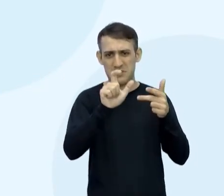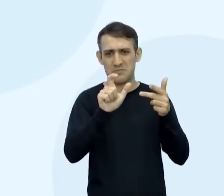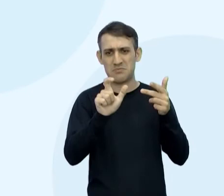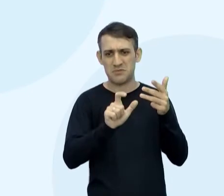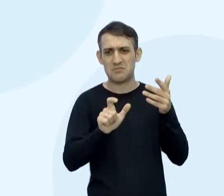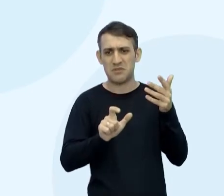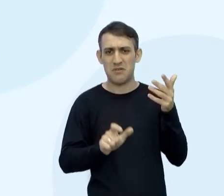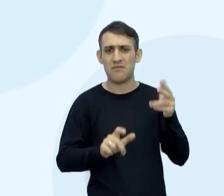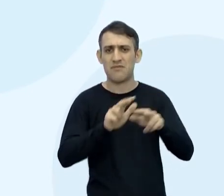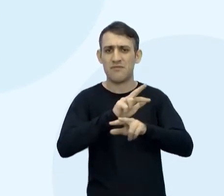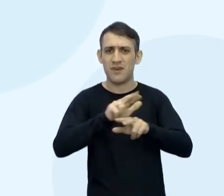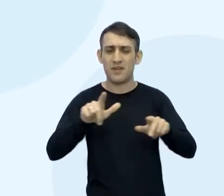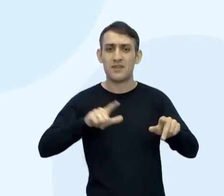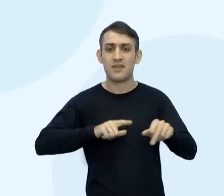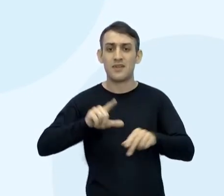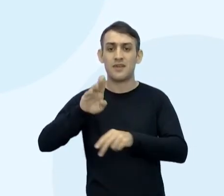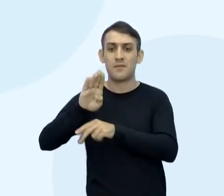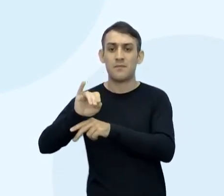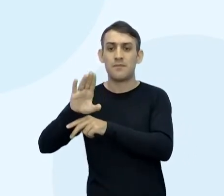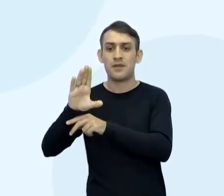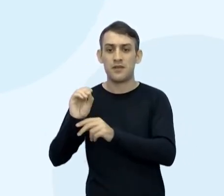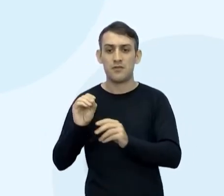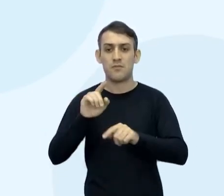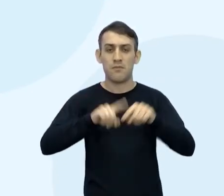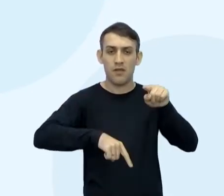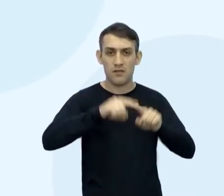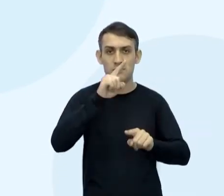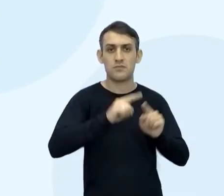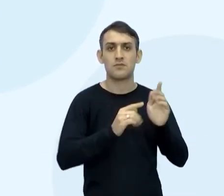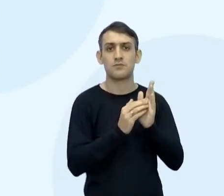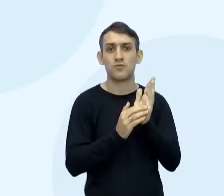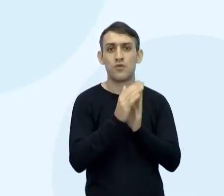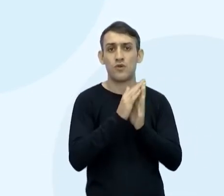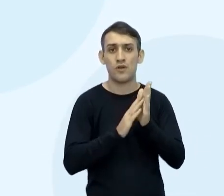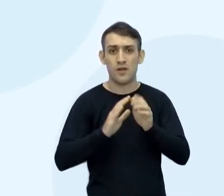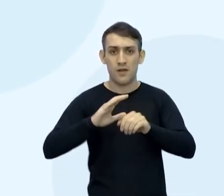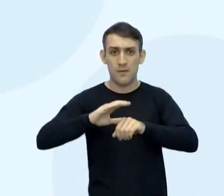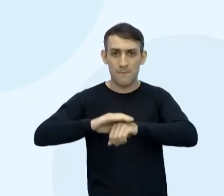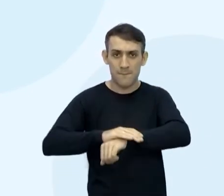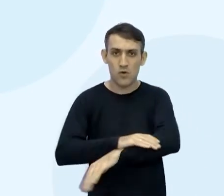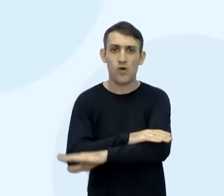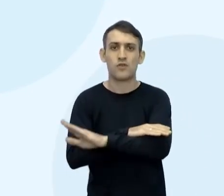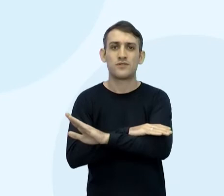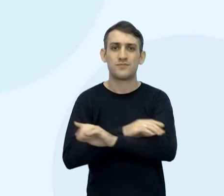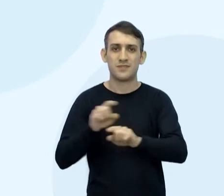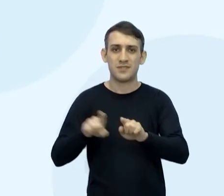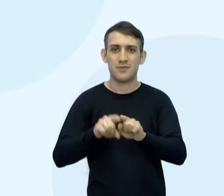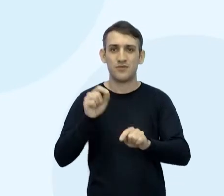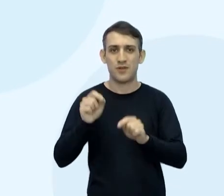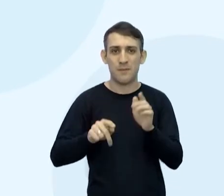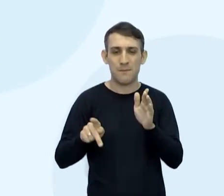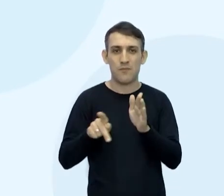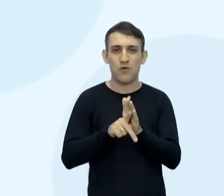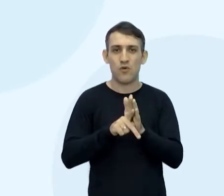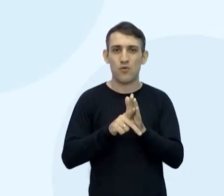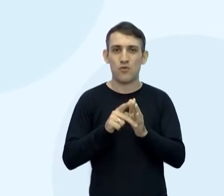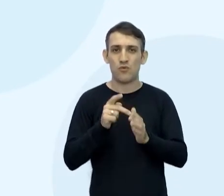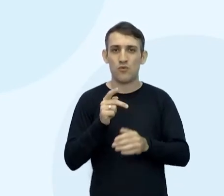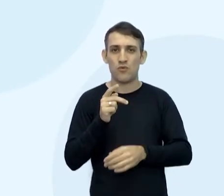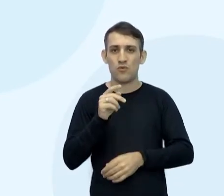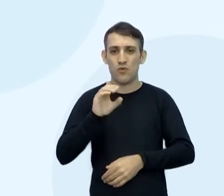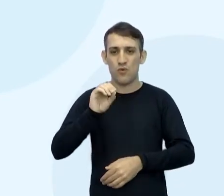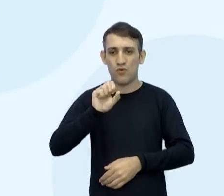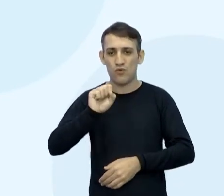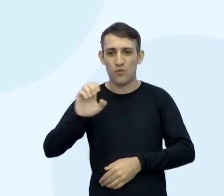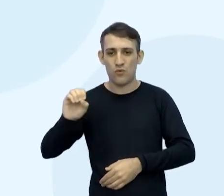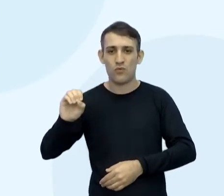aí, em biomateriais porosos, tá? Como prótese e preenchimento aí do tecido ósseo, tecido